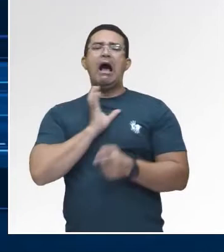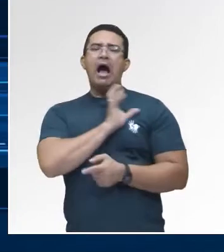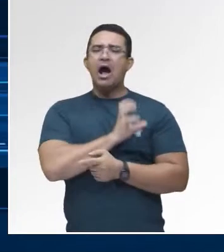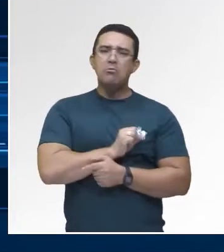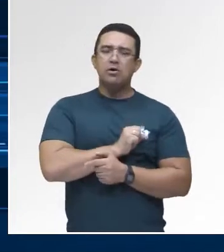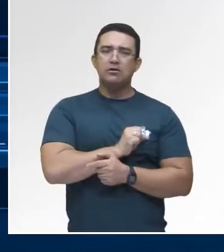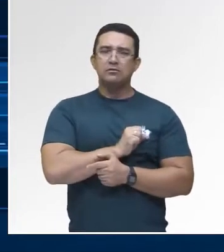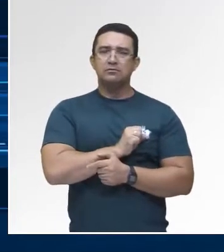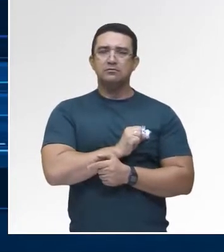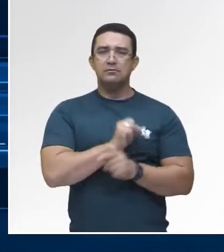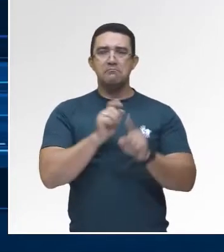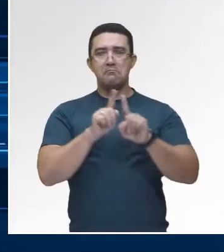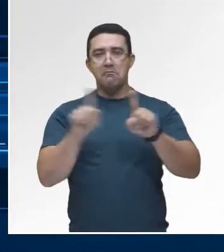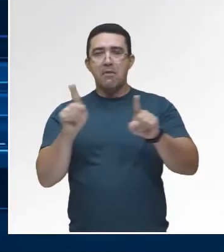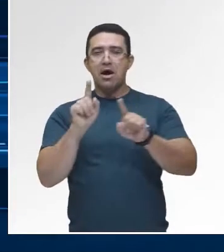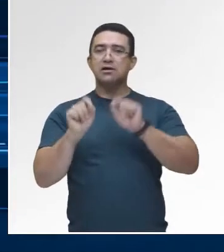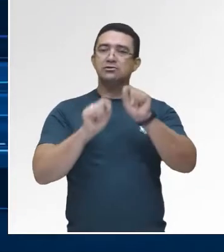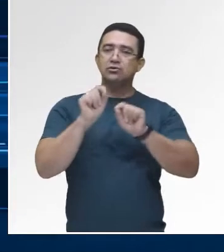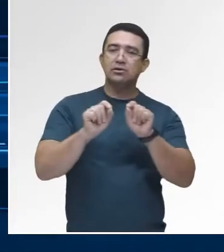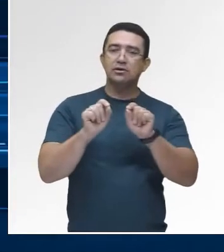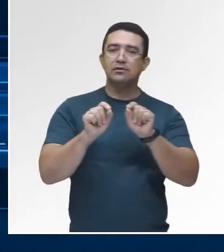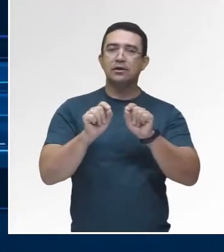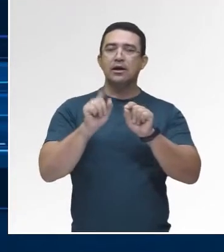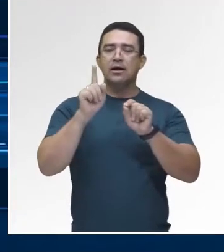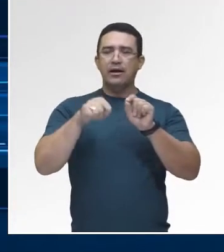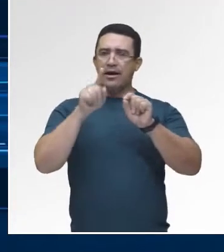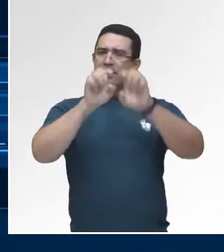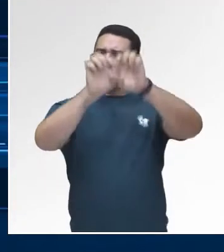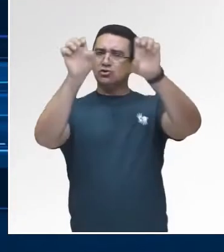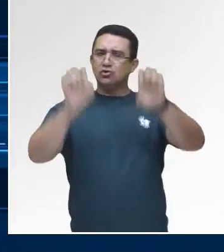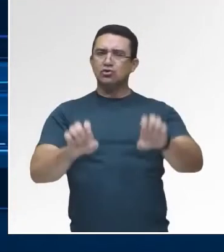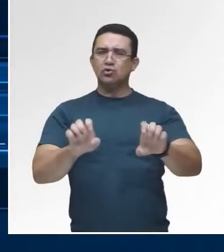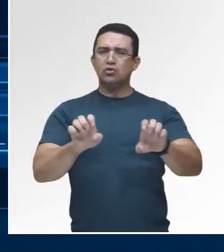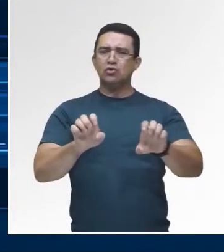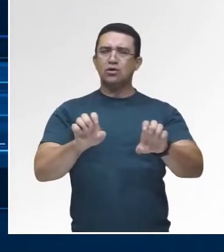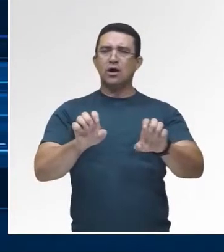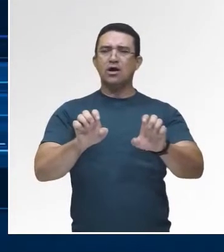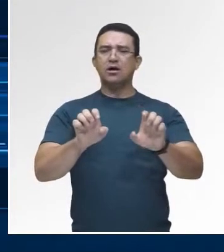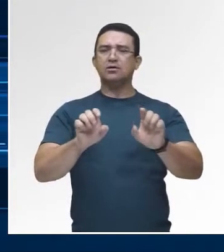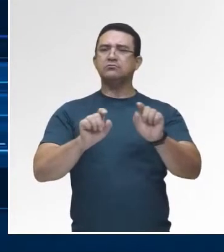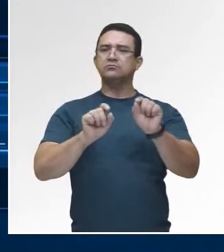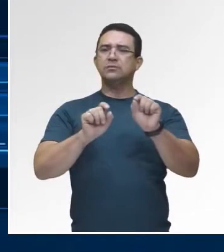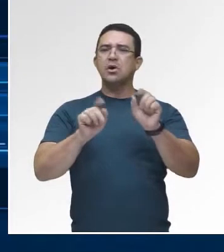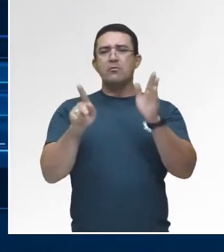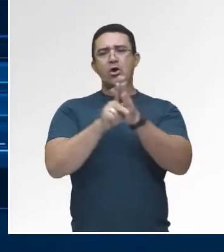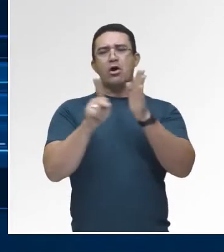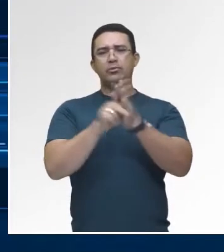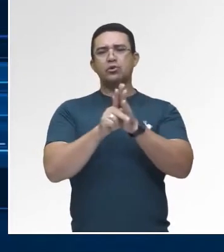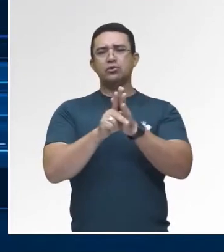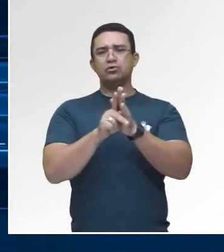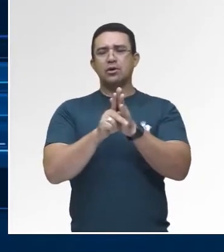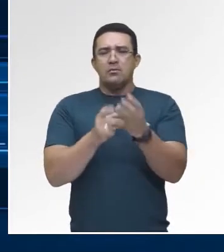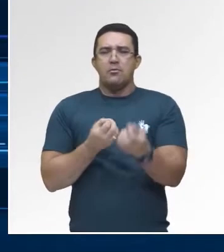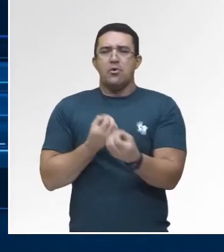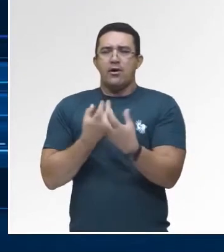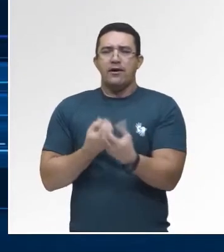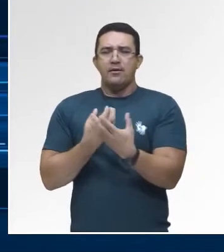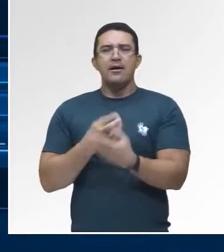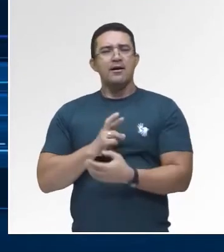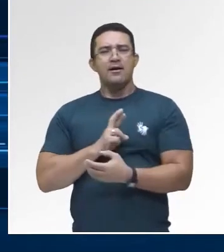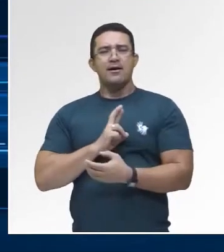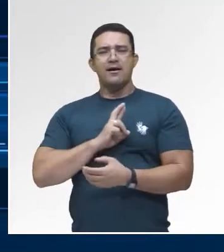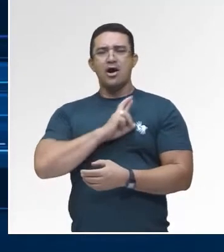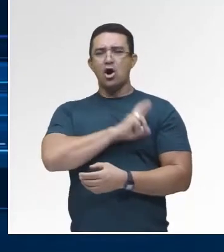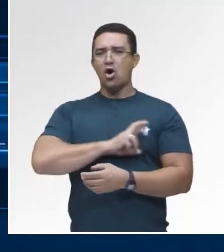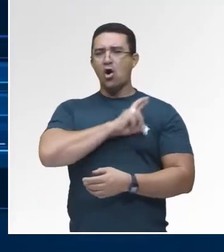é uma figura, né? uma estrutura que esse romancista seguiu, porque